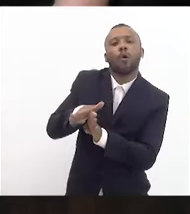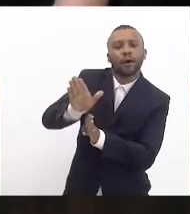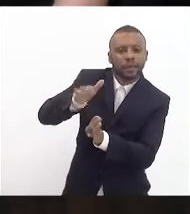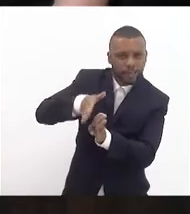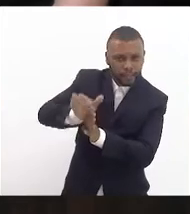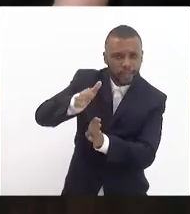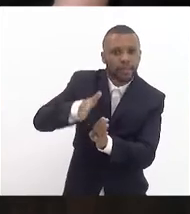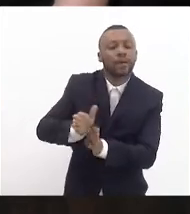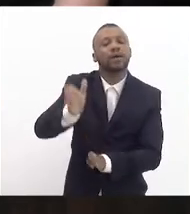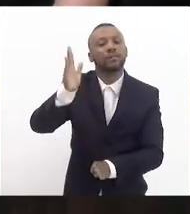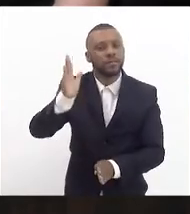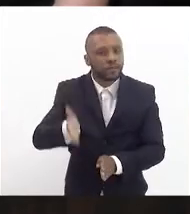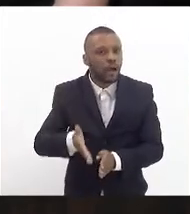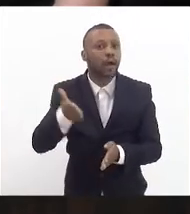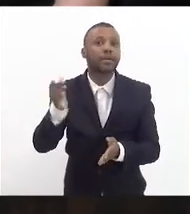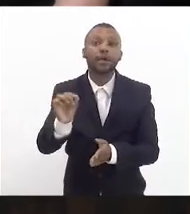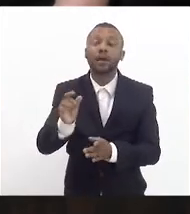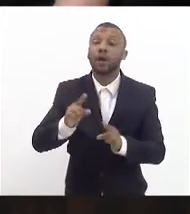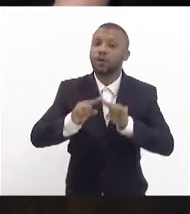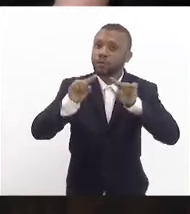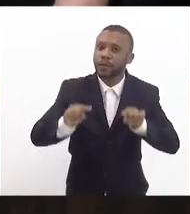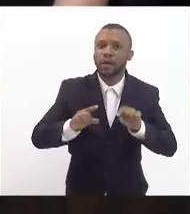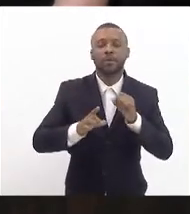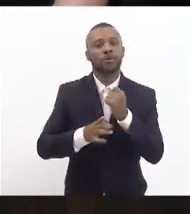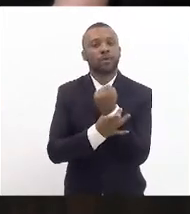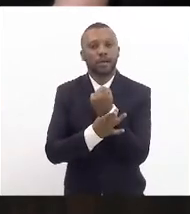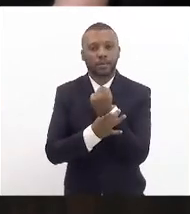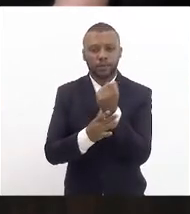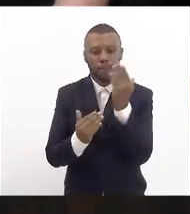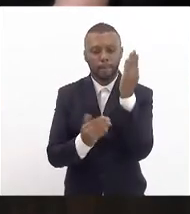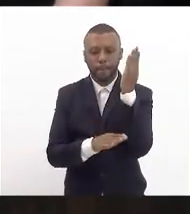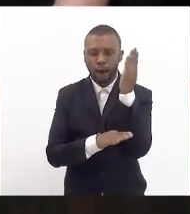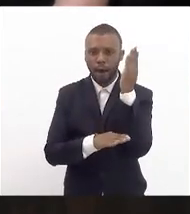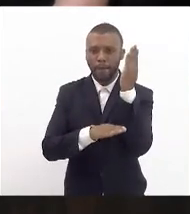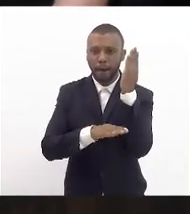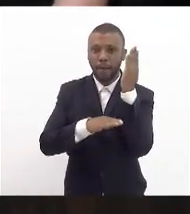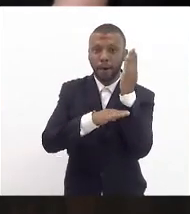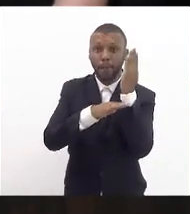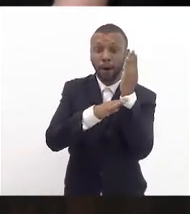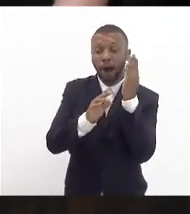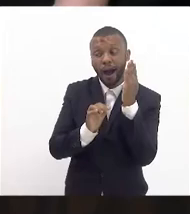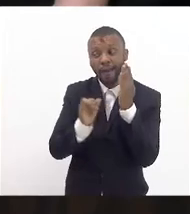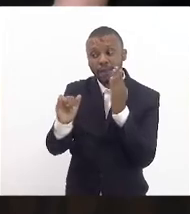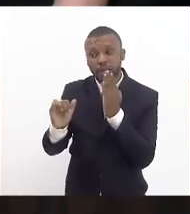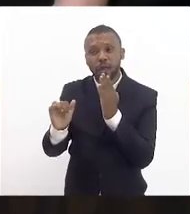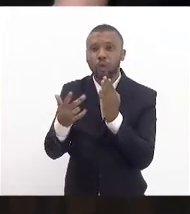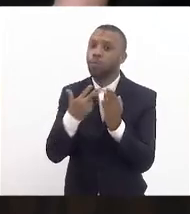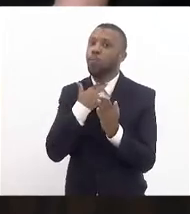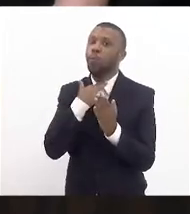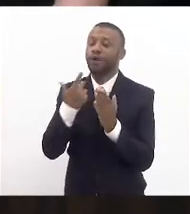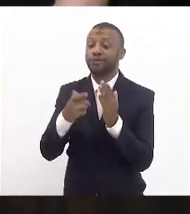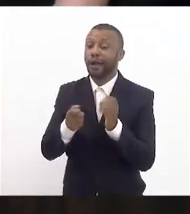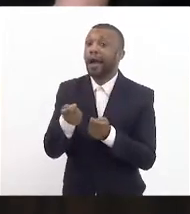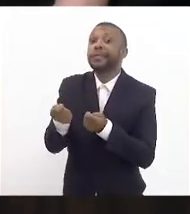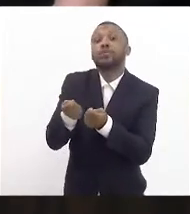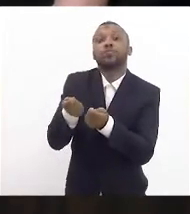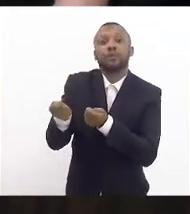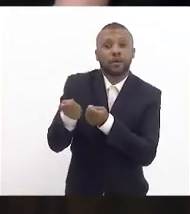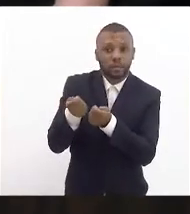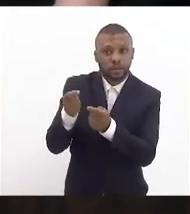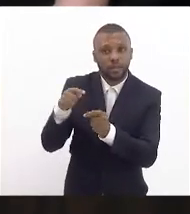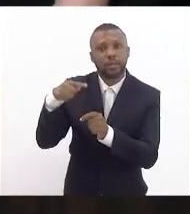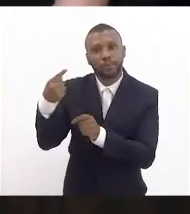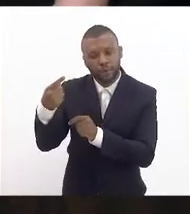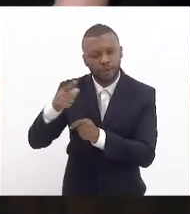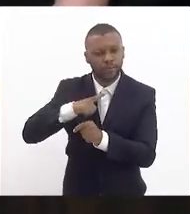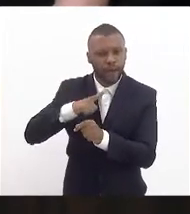que o segurança dos andares recomende para não segurarem as portas. Depois, com as câmeras